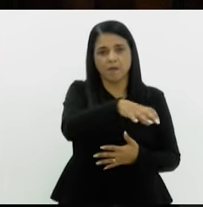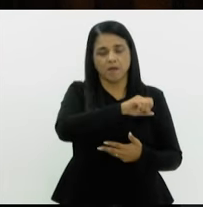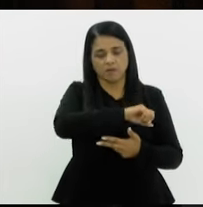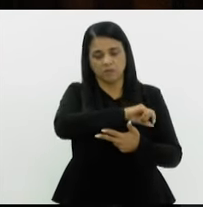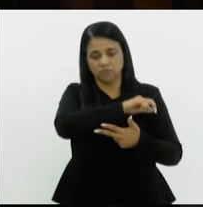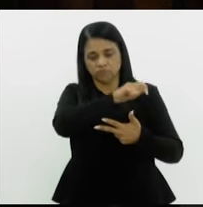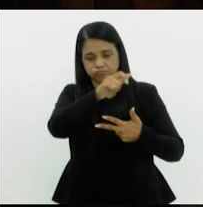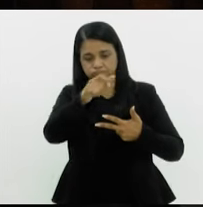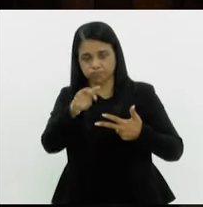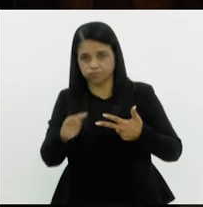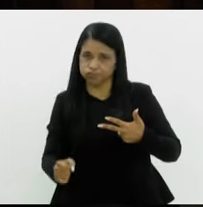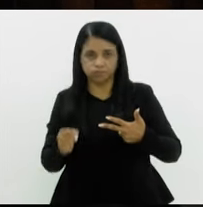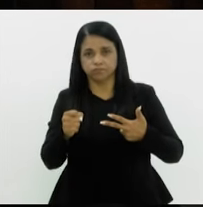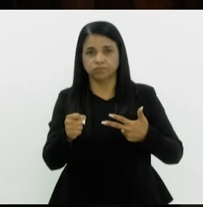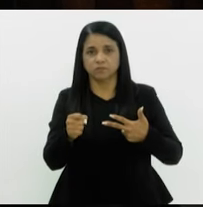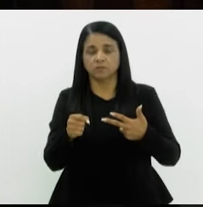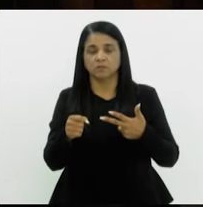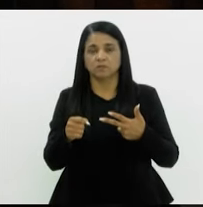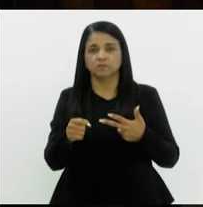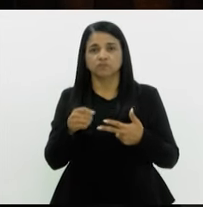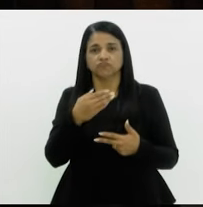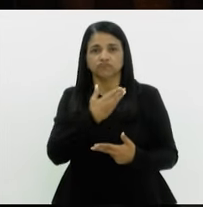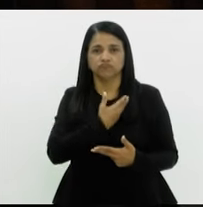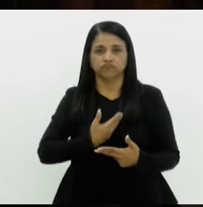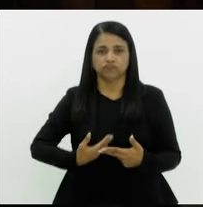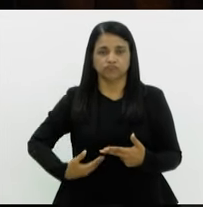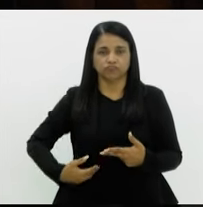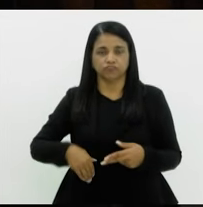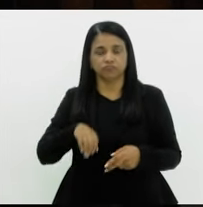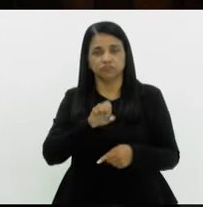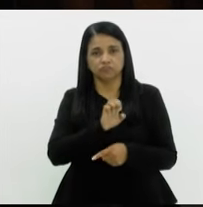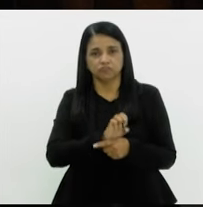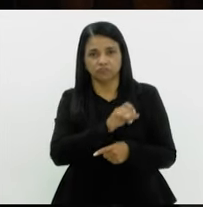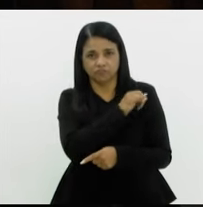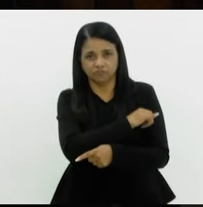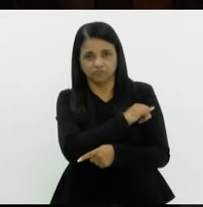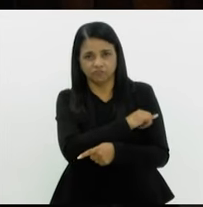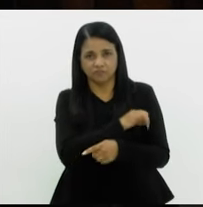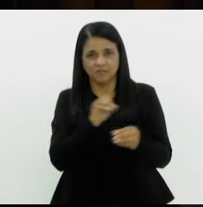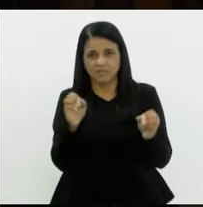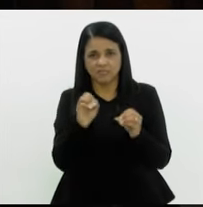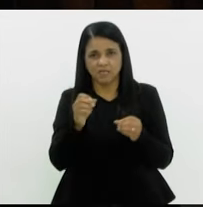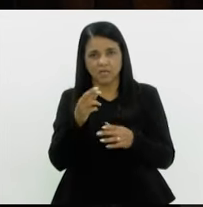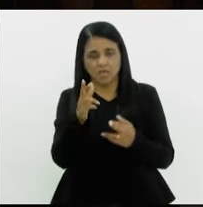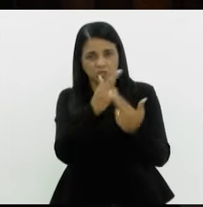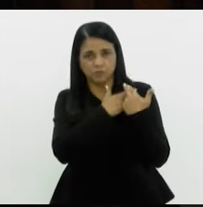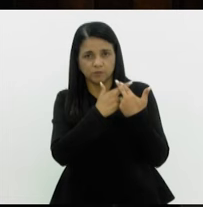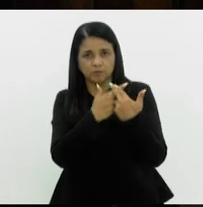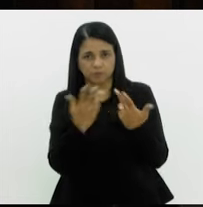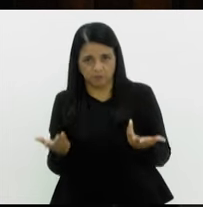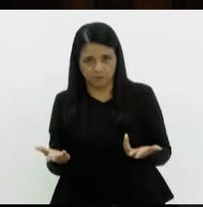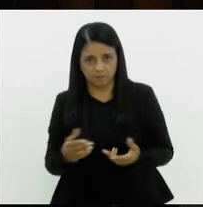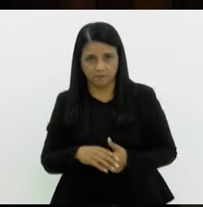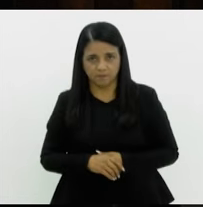de Janeiro, sem que haja responsabilização e punição aos culpados.